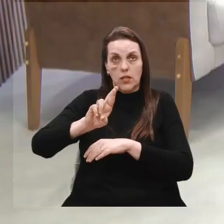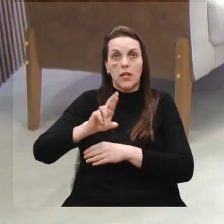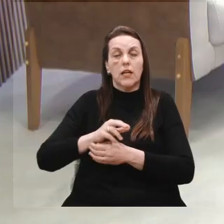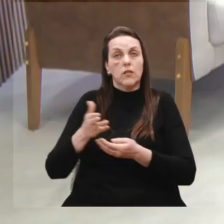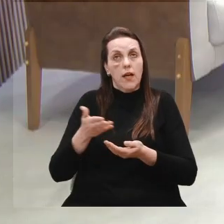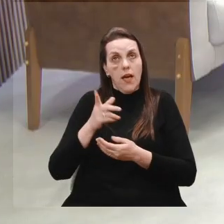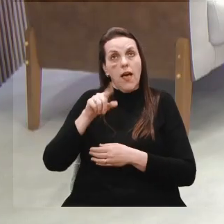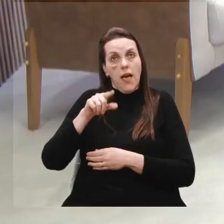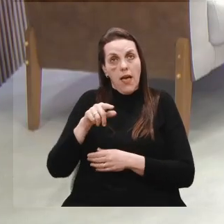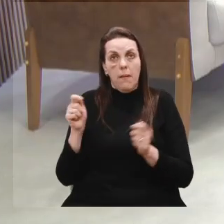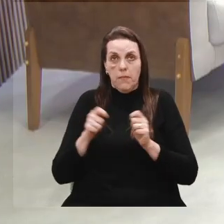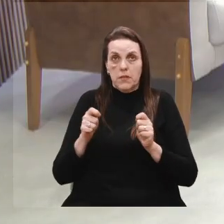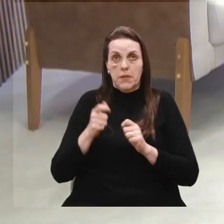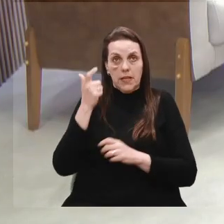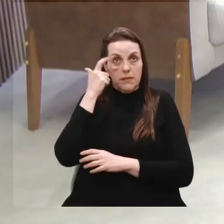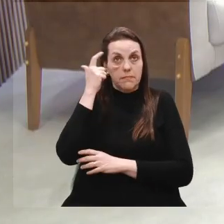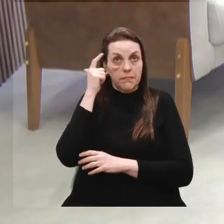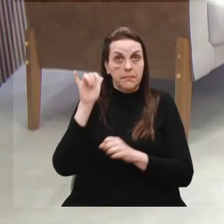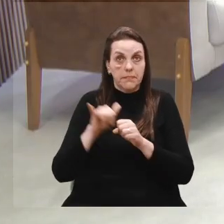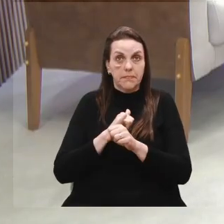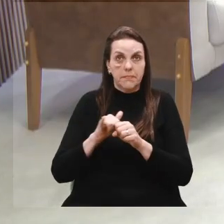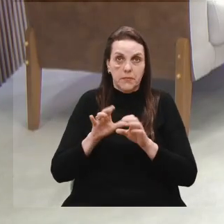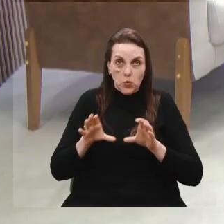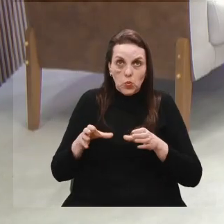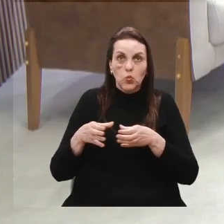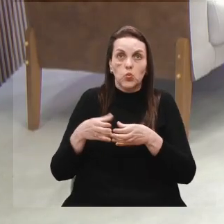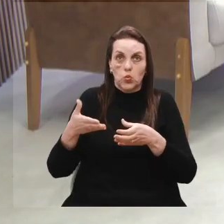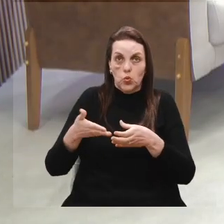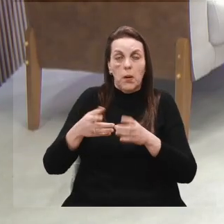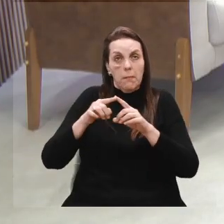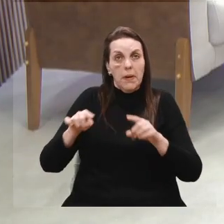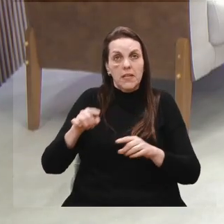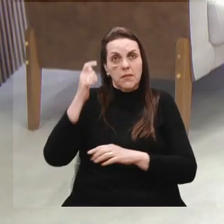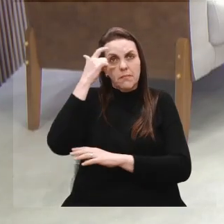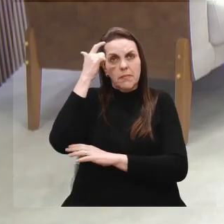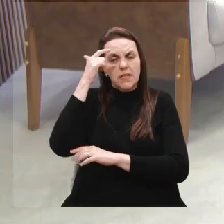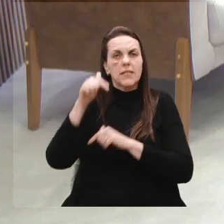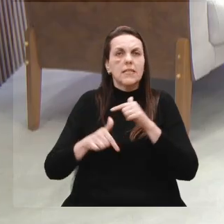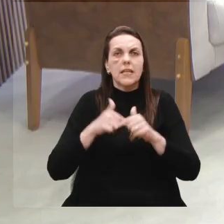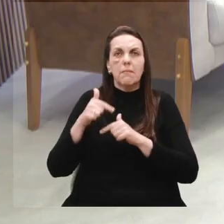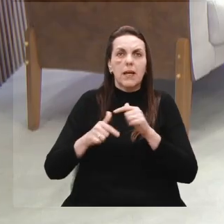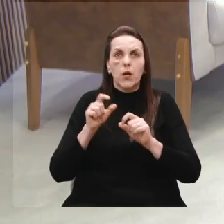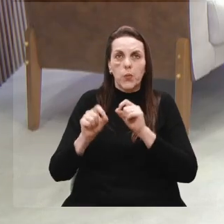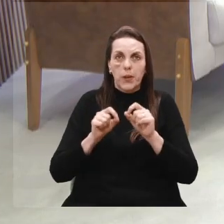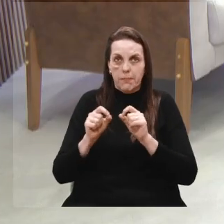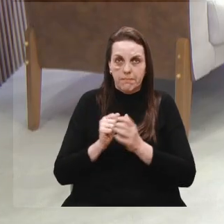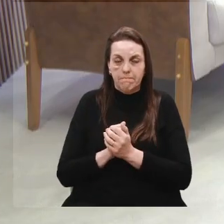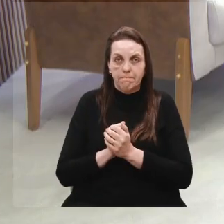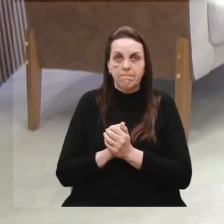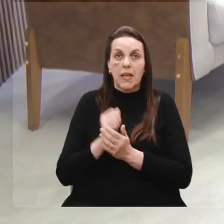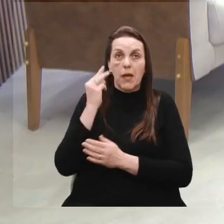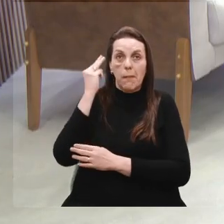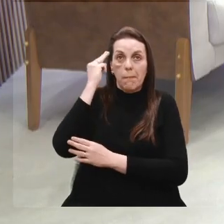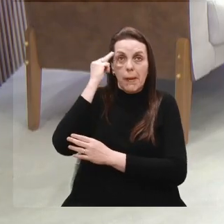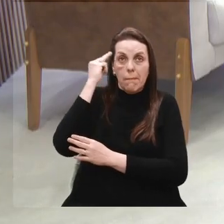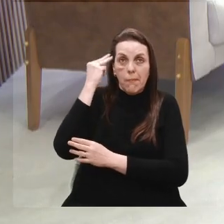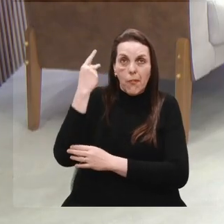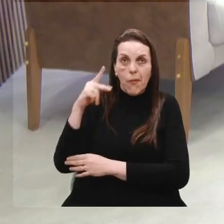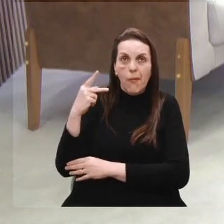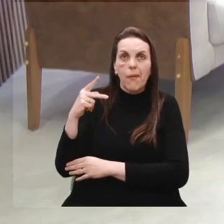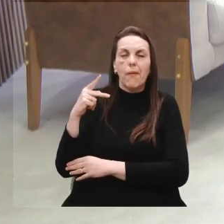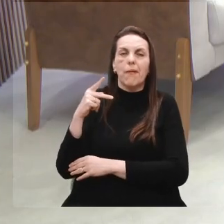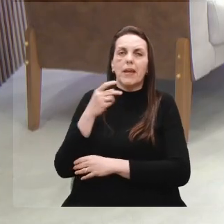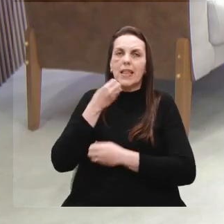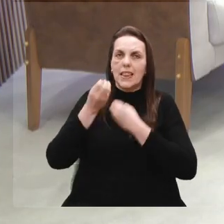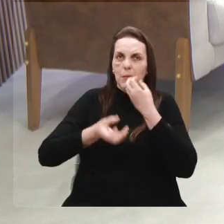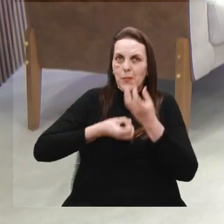doutorado é algo que a gente pode pensar, inclusive, em conjunto, né? Mas eu penso em trabalhar com a questão da memória, através